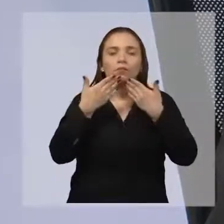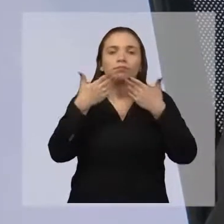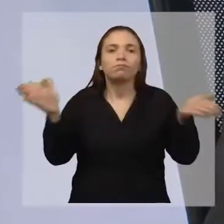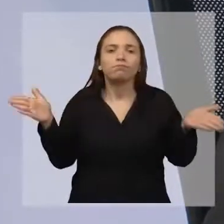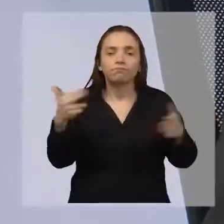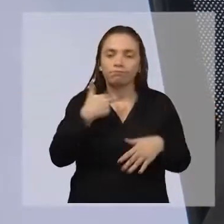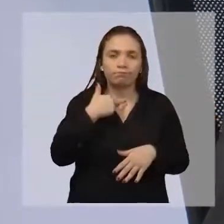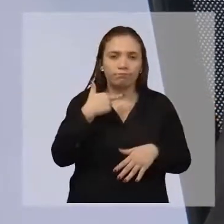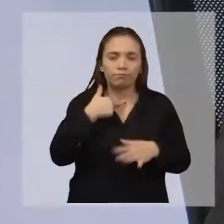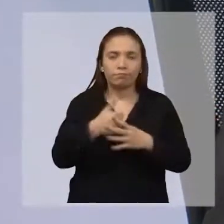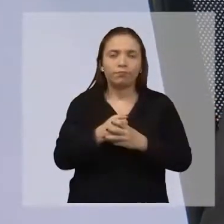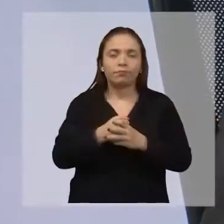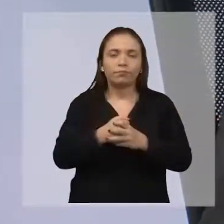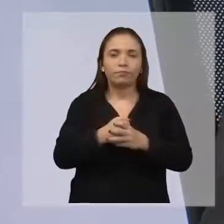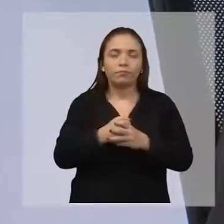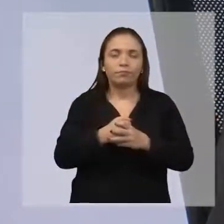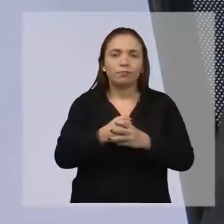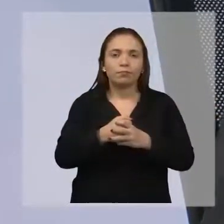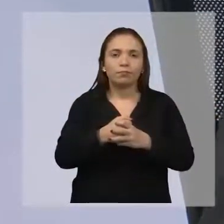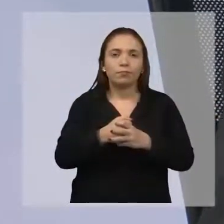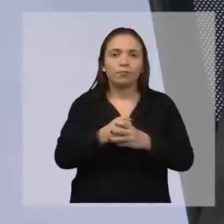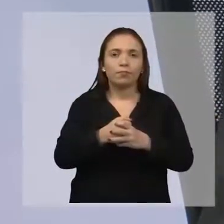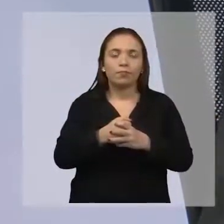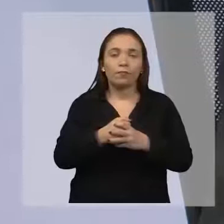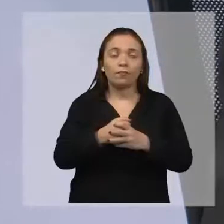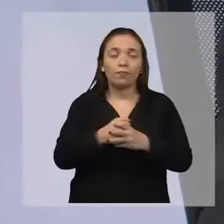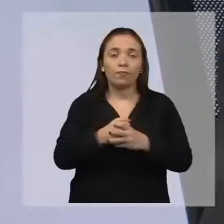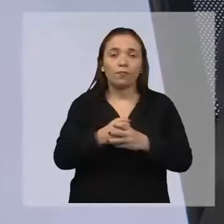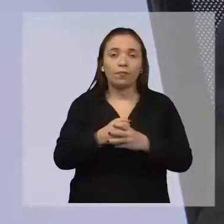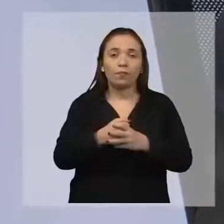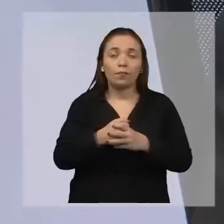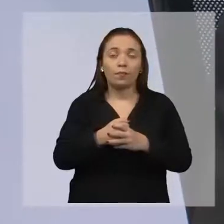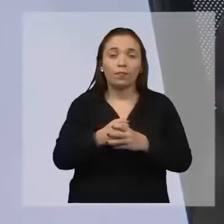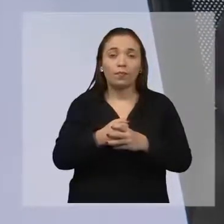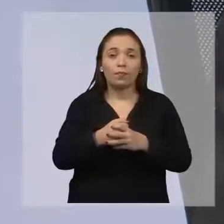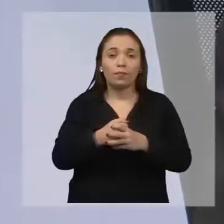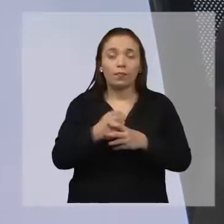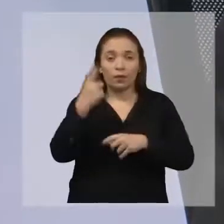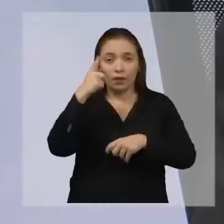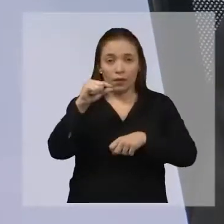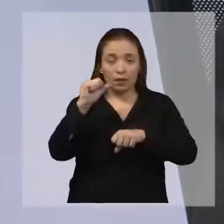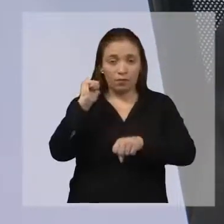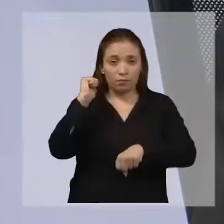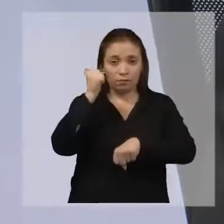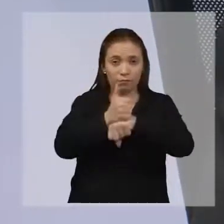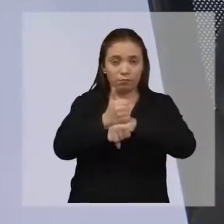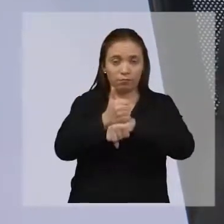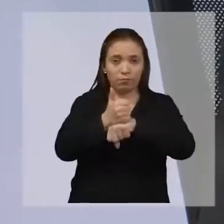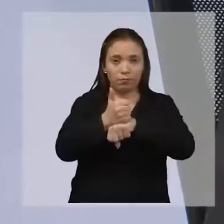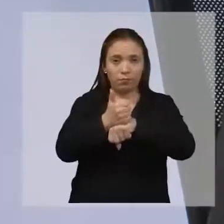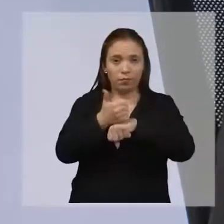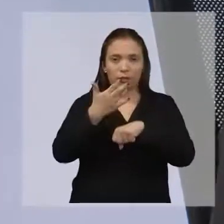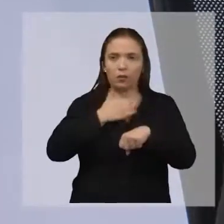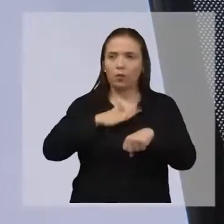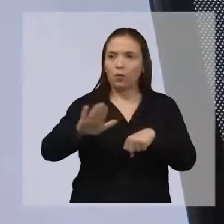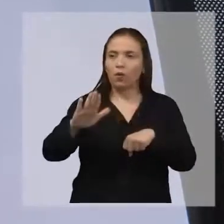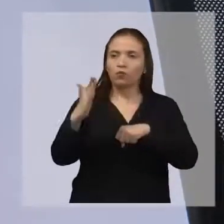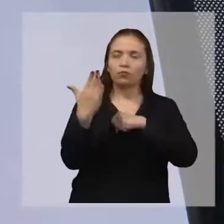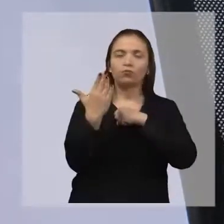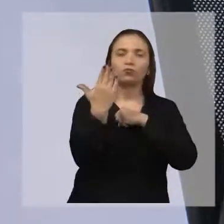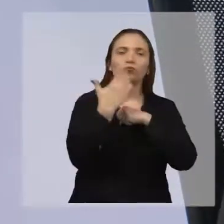Apenas quem assumiu a supremacia do poder não gostava de ser chamado ditador. Por isso manteve o título